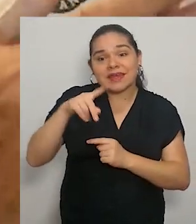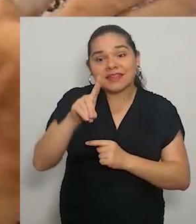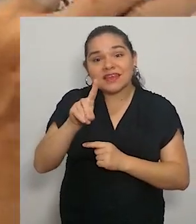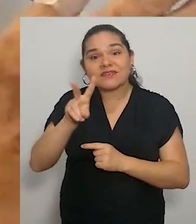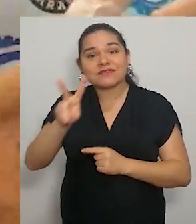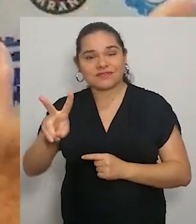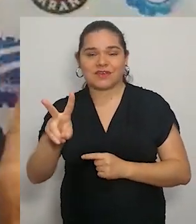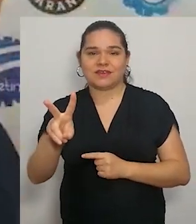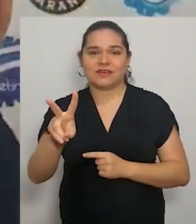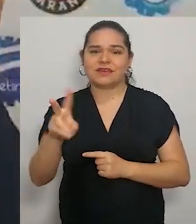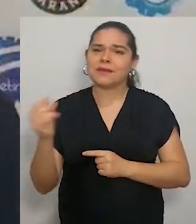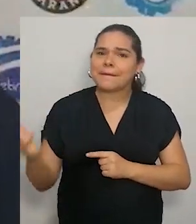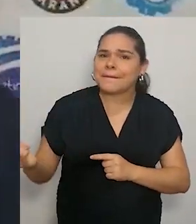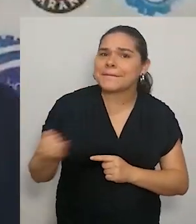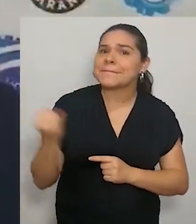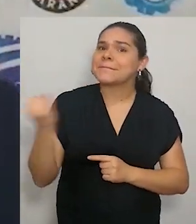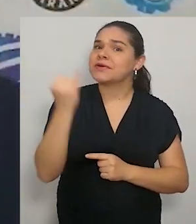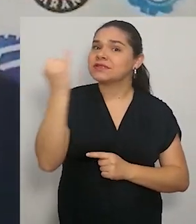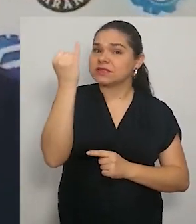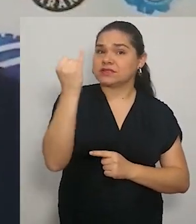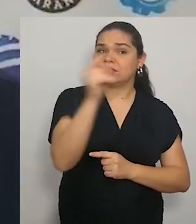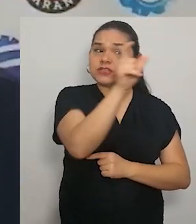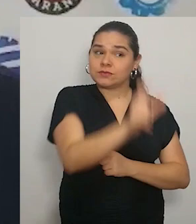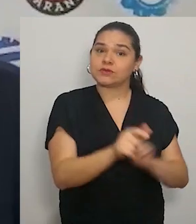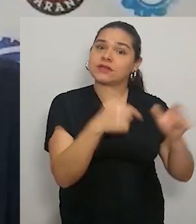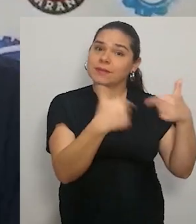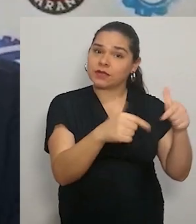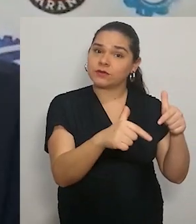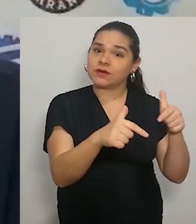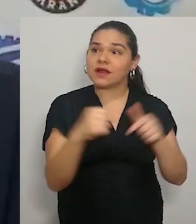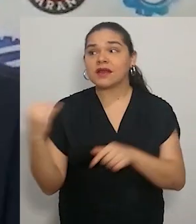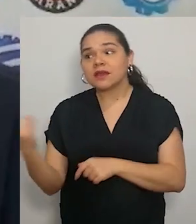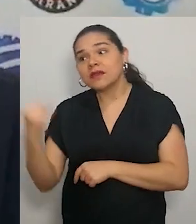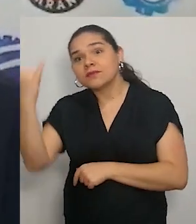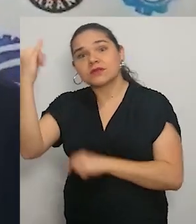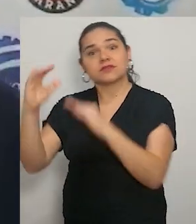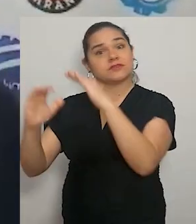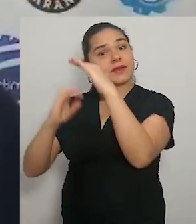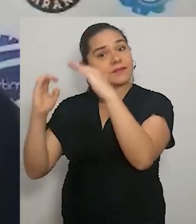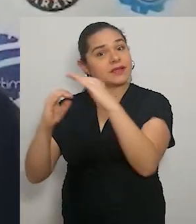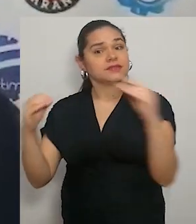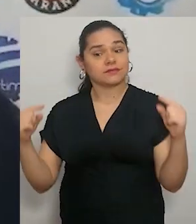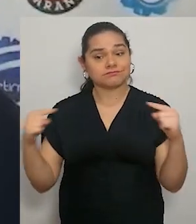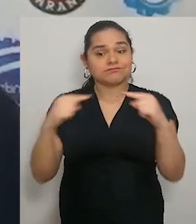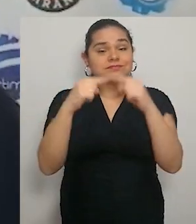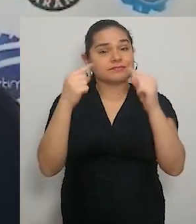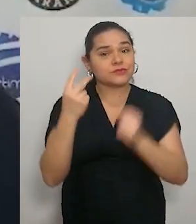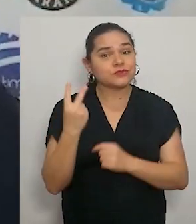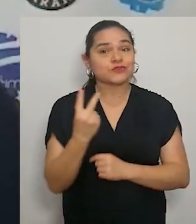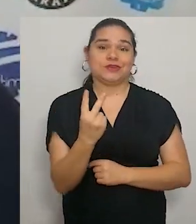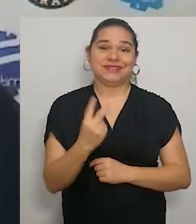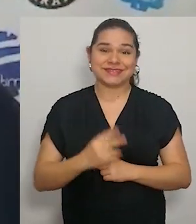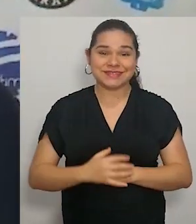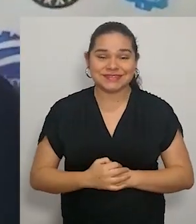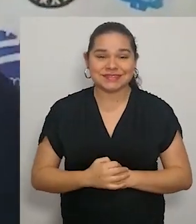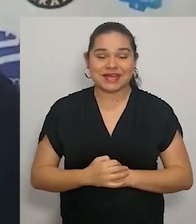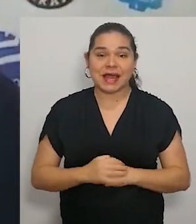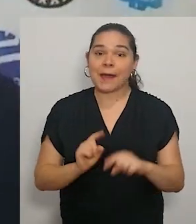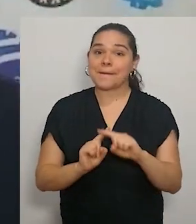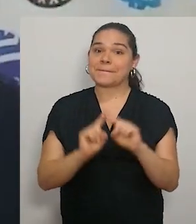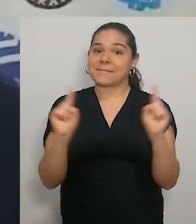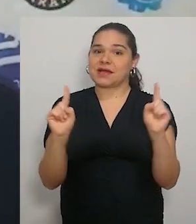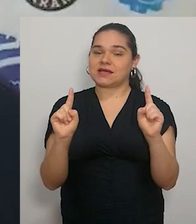fosse importante para os trabalhadores e importante também para empresas mas